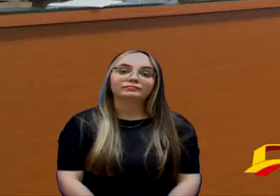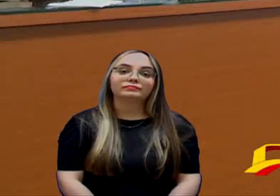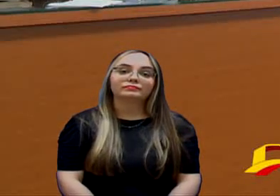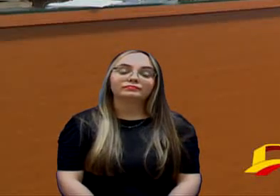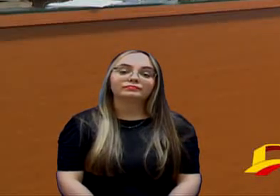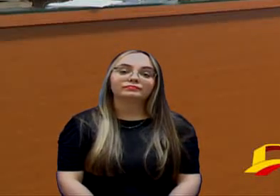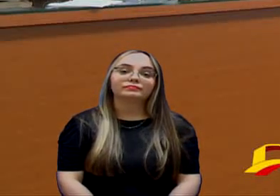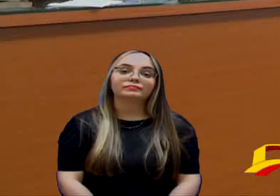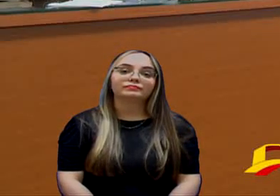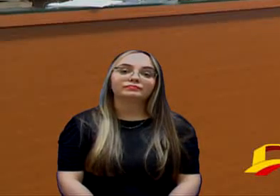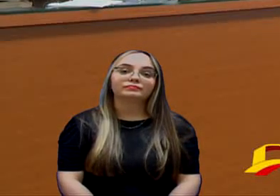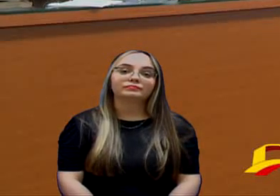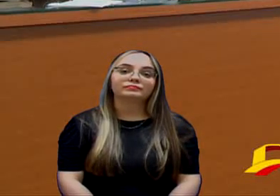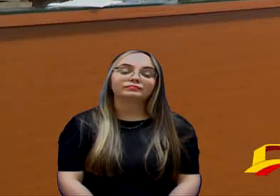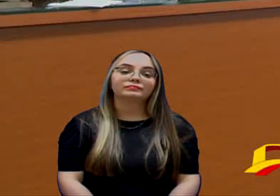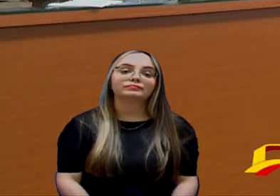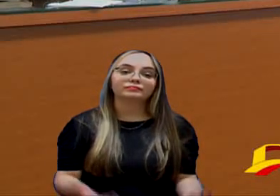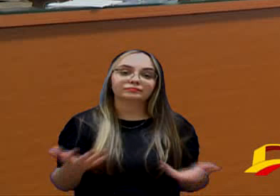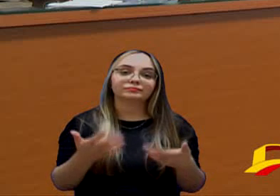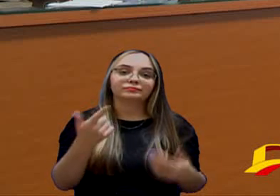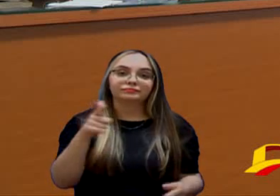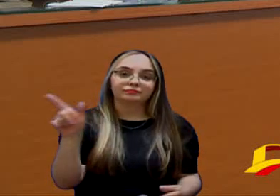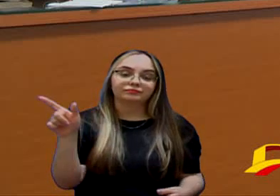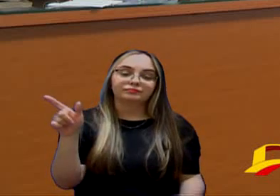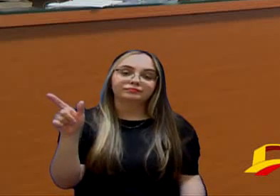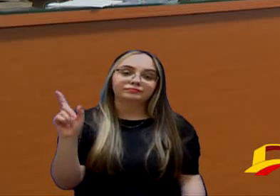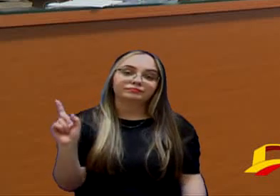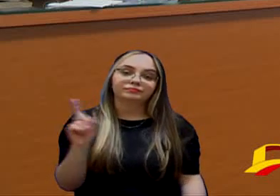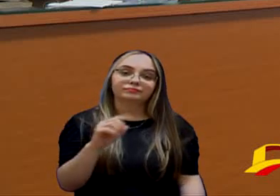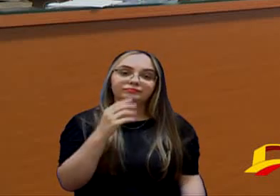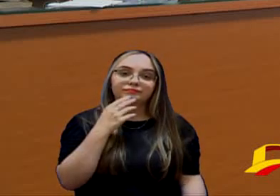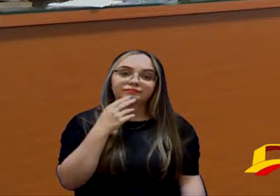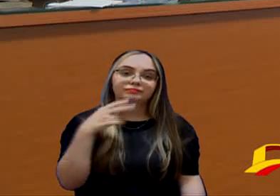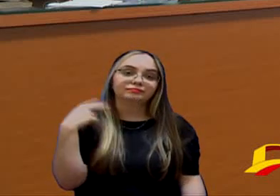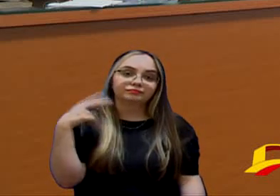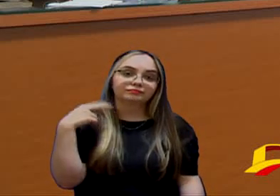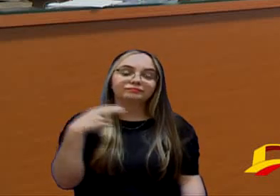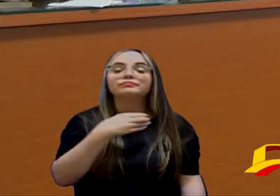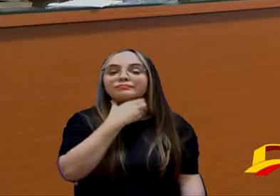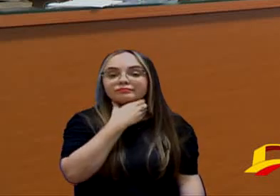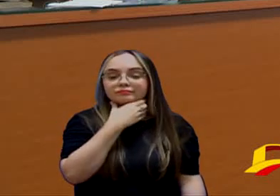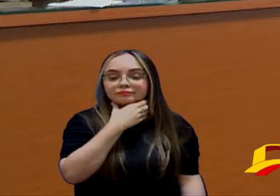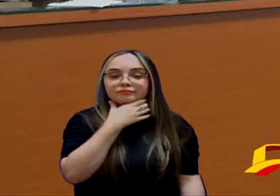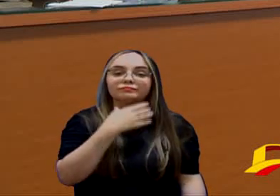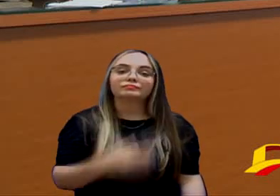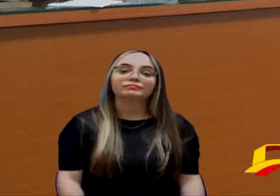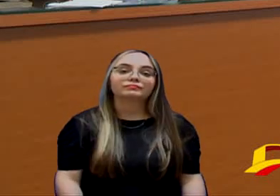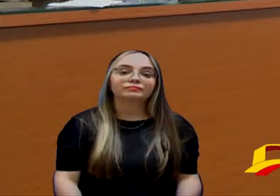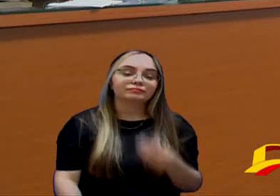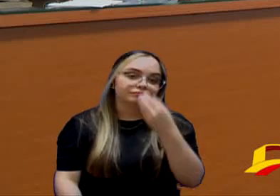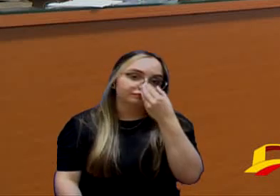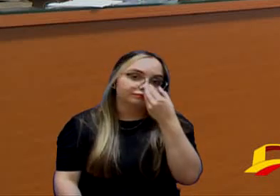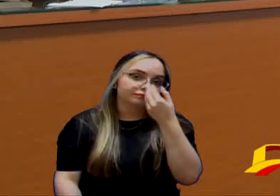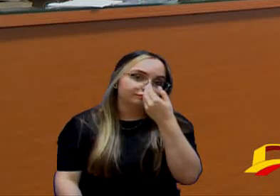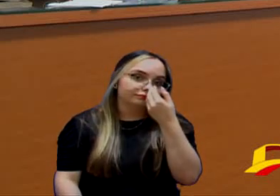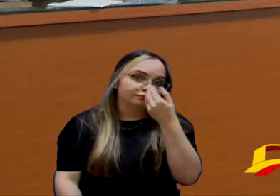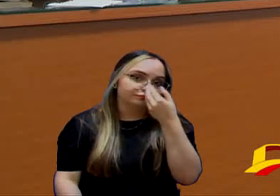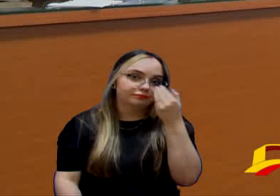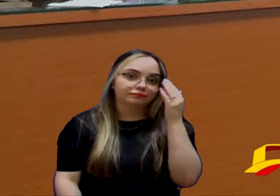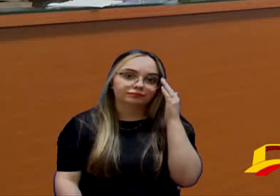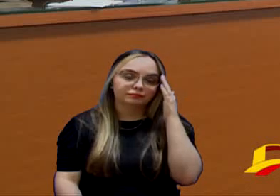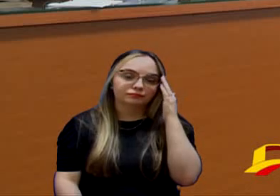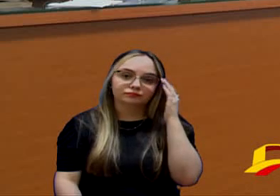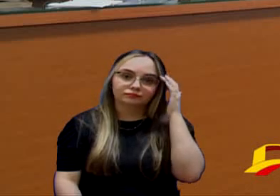próximo próximo inscrito a Vereador Cícero João cadê o Vereador Cícero João está